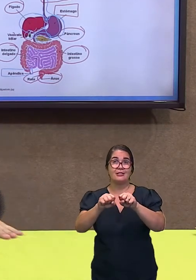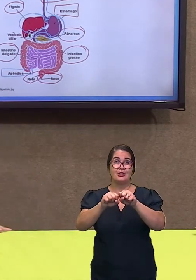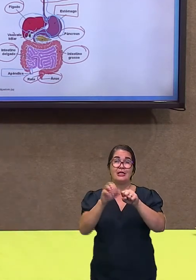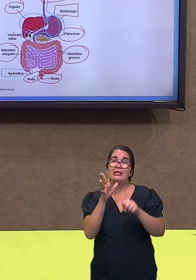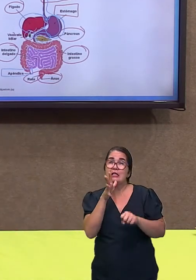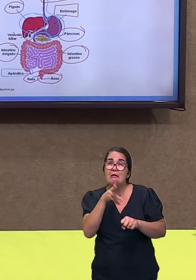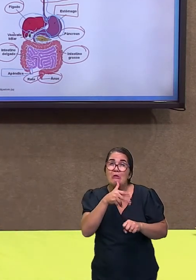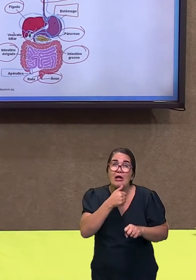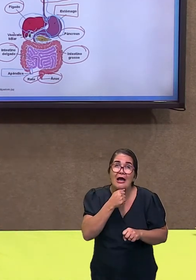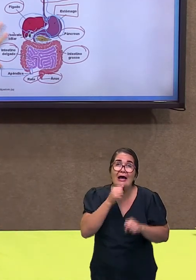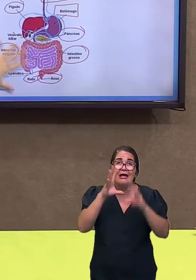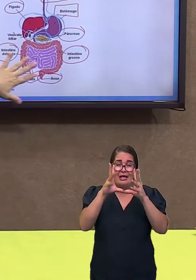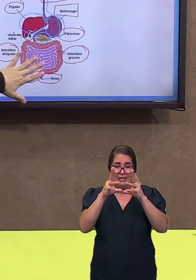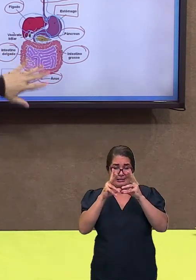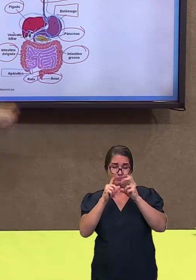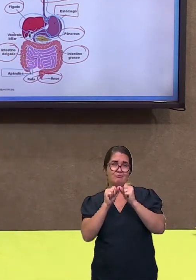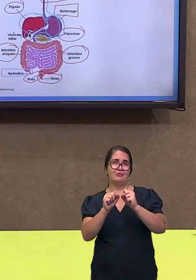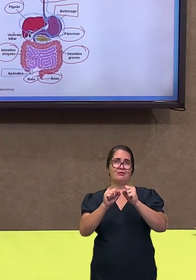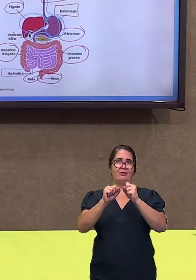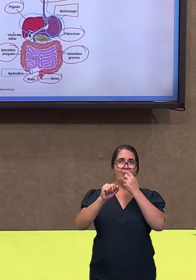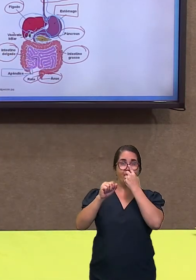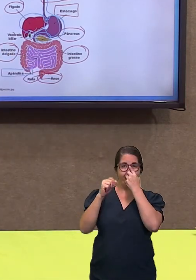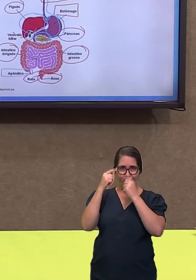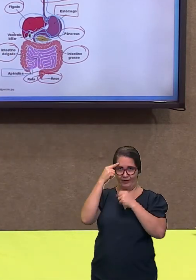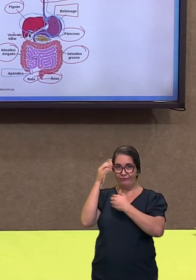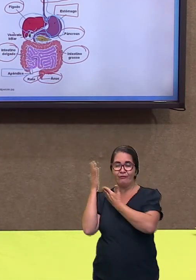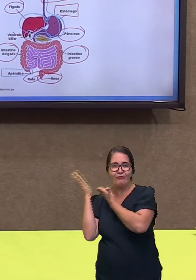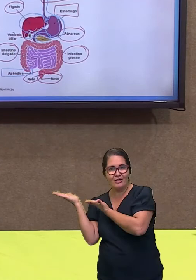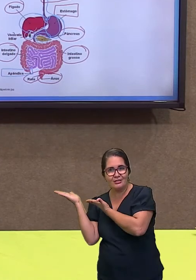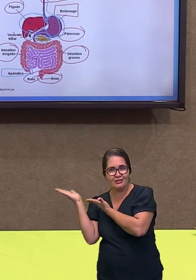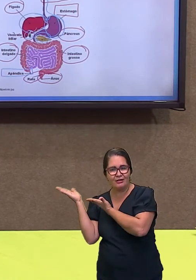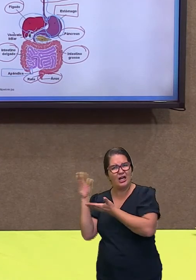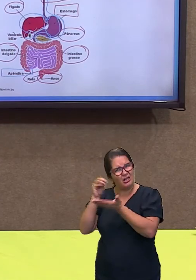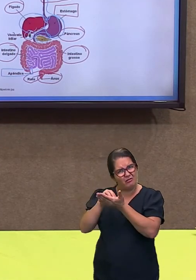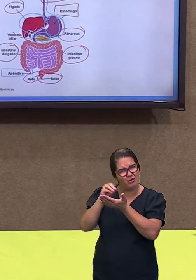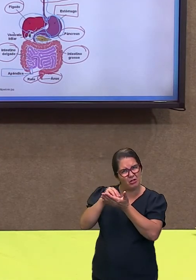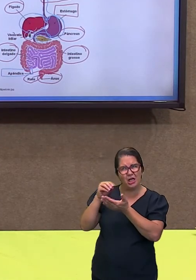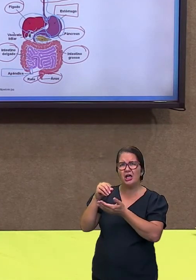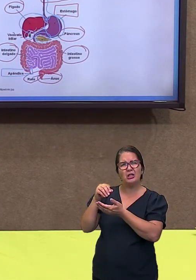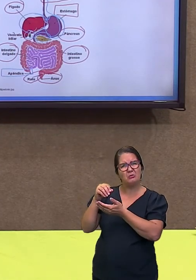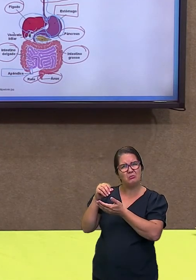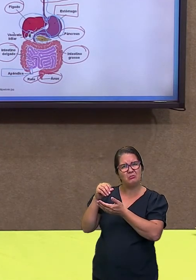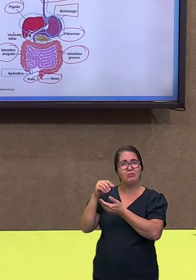Bom, conseguimos fazer até ali. Falta alguma coisa ainda?